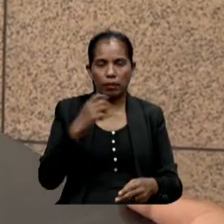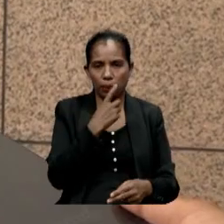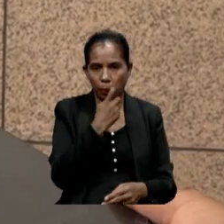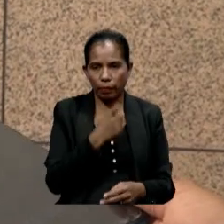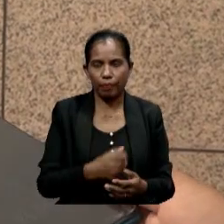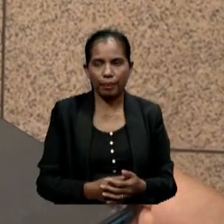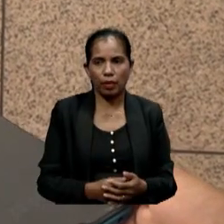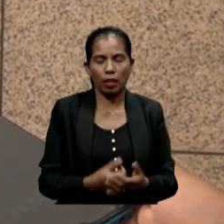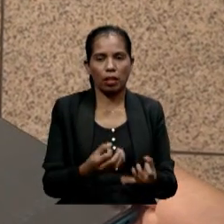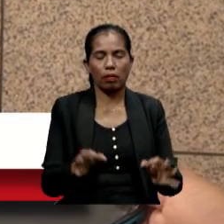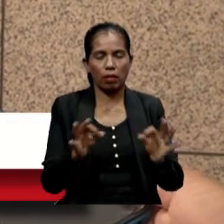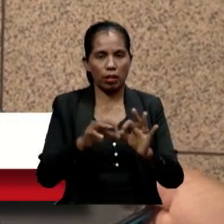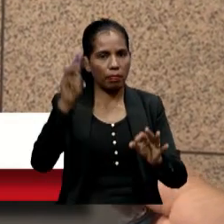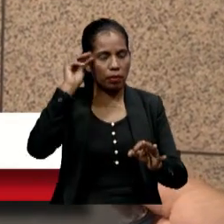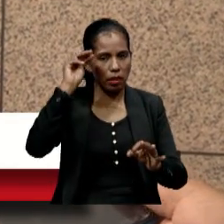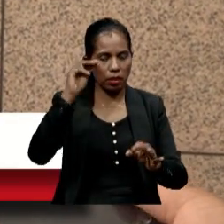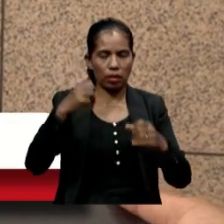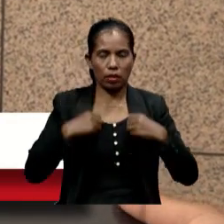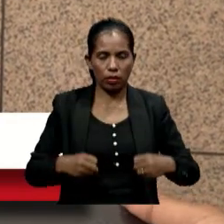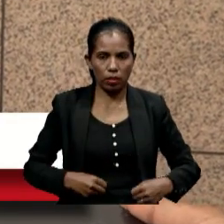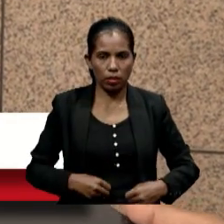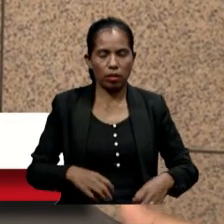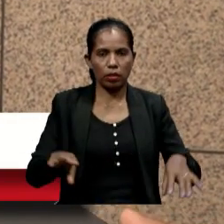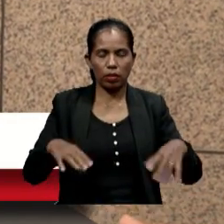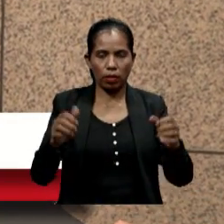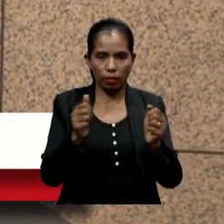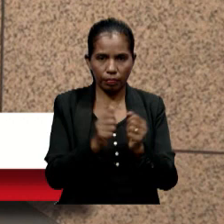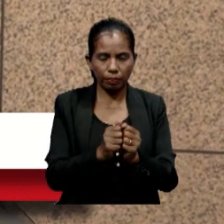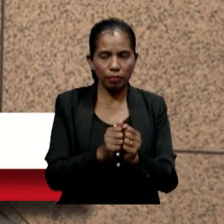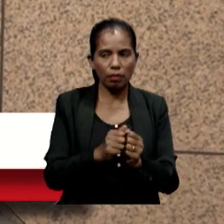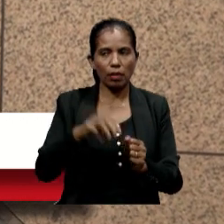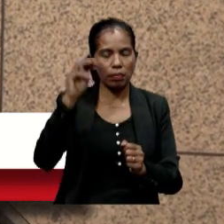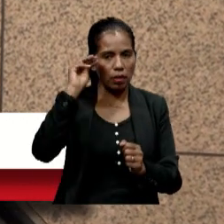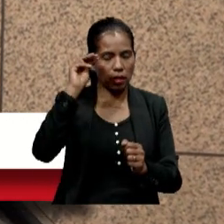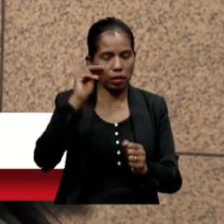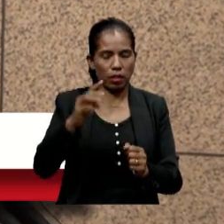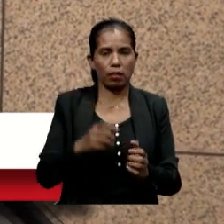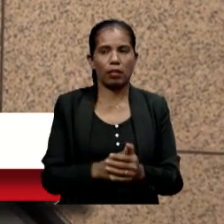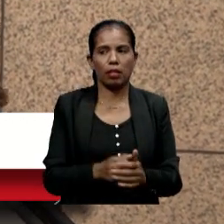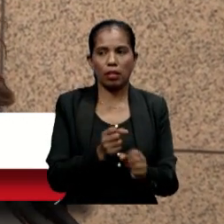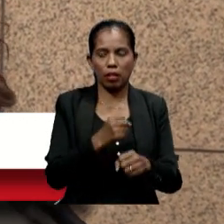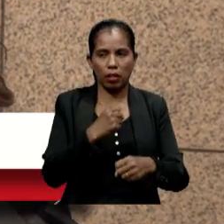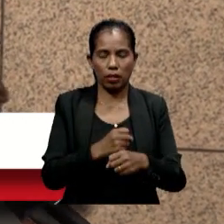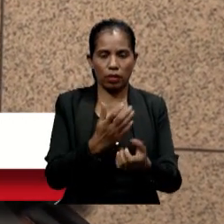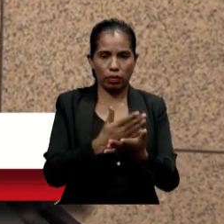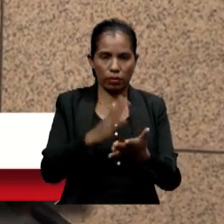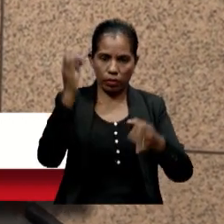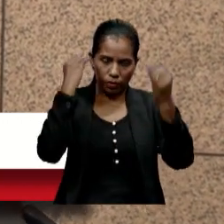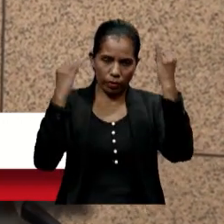ida, ne be Ministério de Saúde, serviço mútuo com o Ministério de Defesa, a